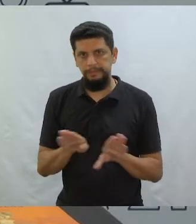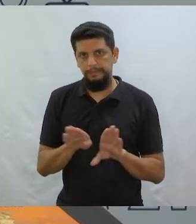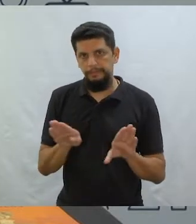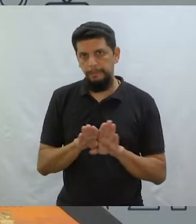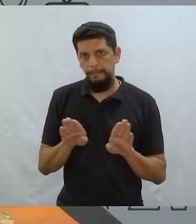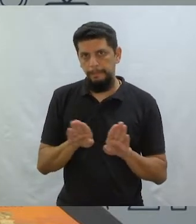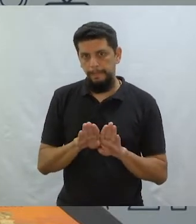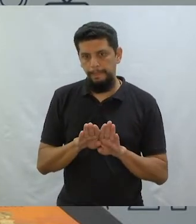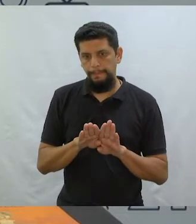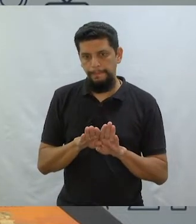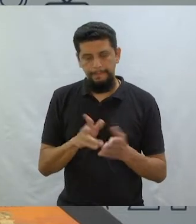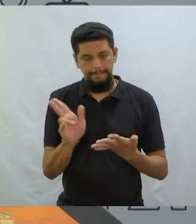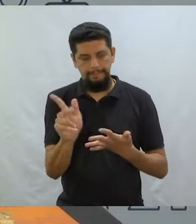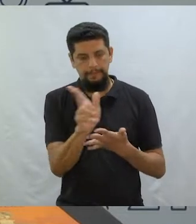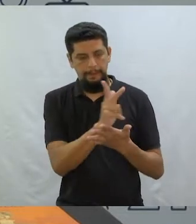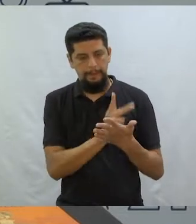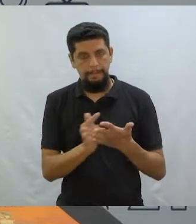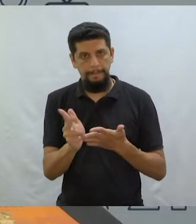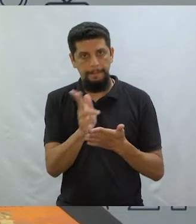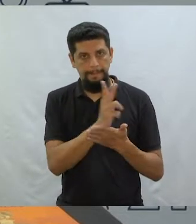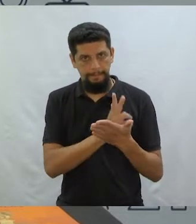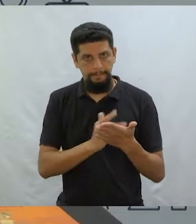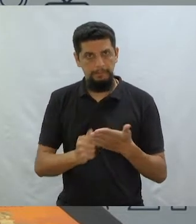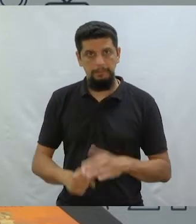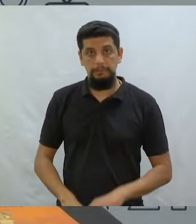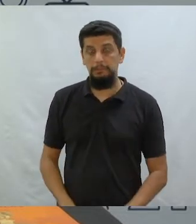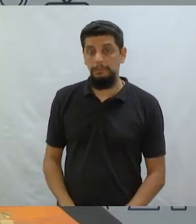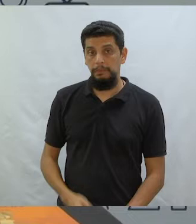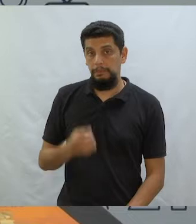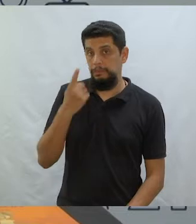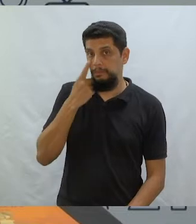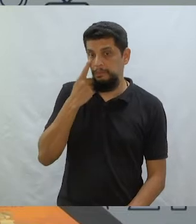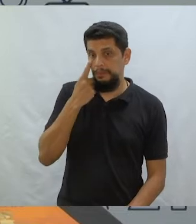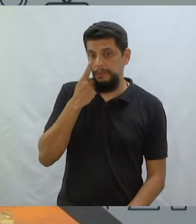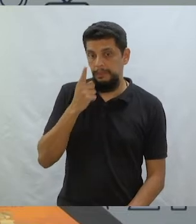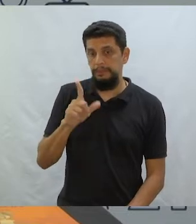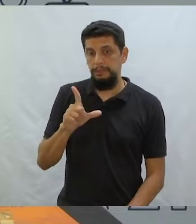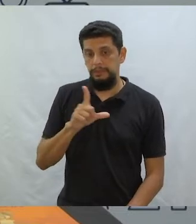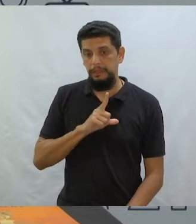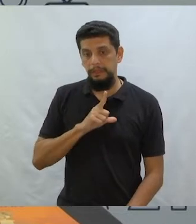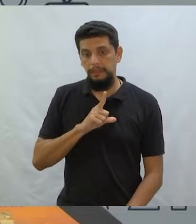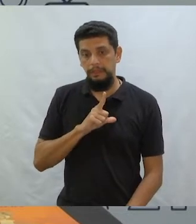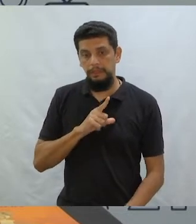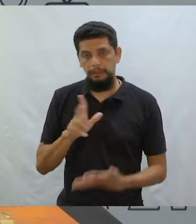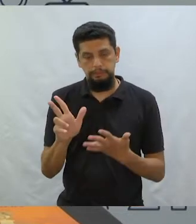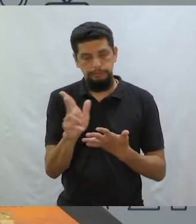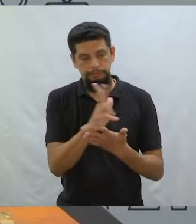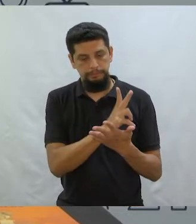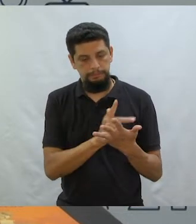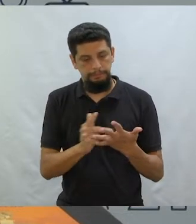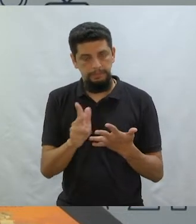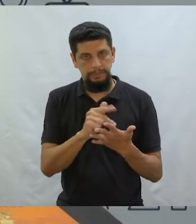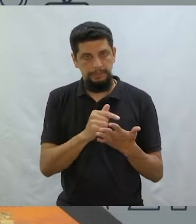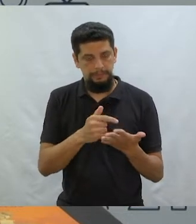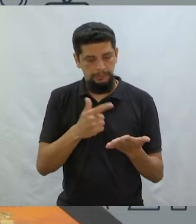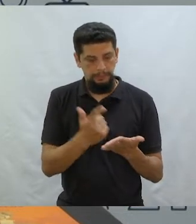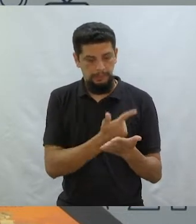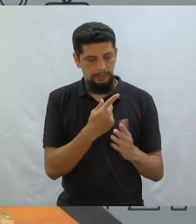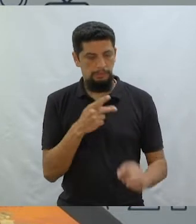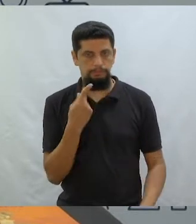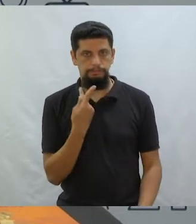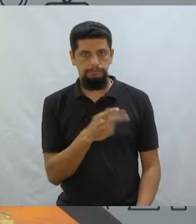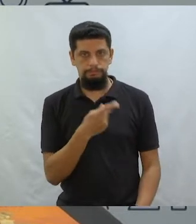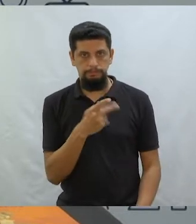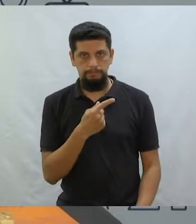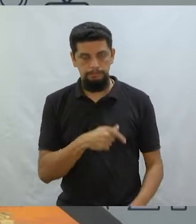também são ilustradas tá Então olha só nós temos aqui as ilustrações das obras